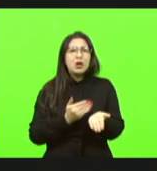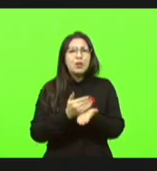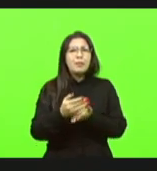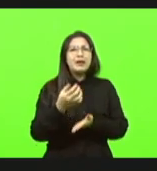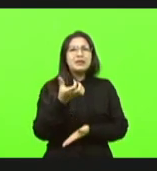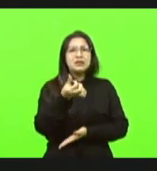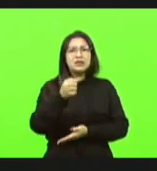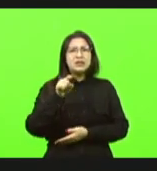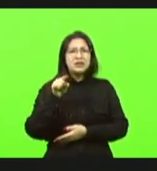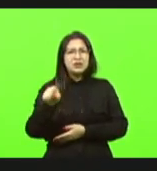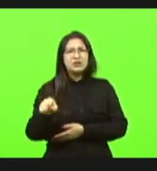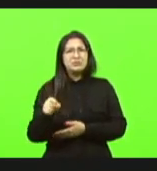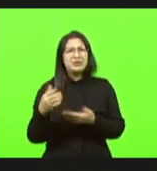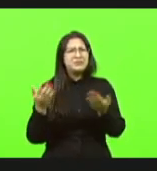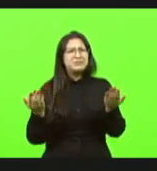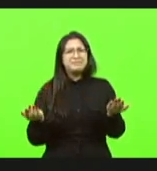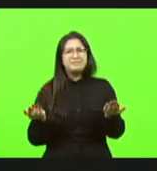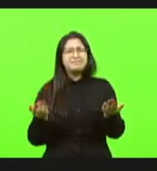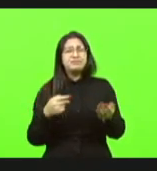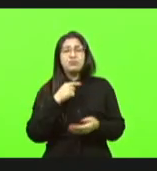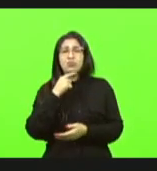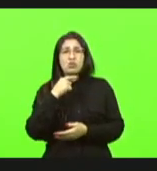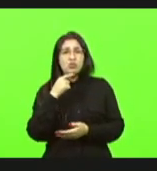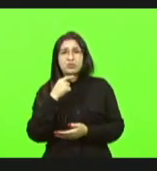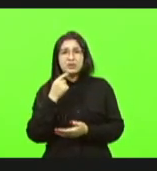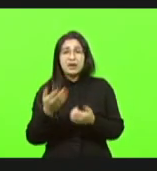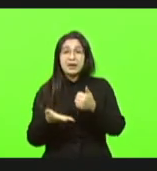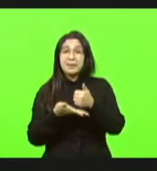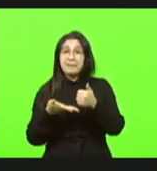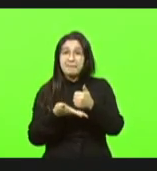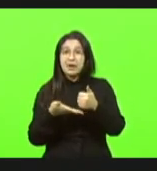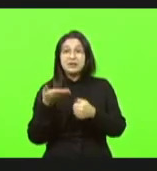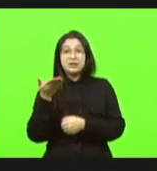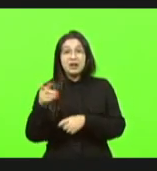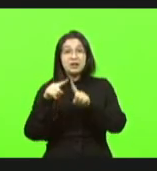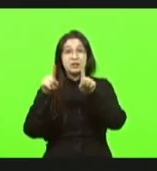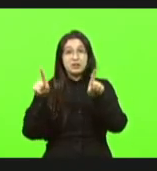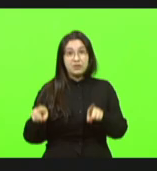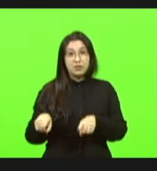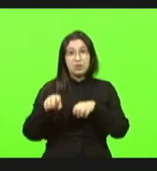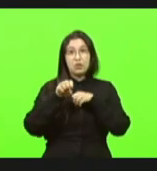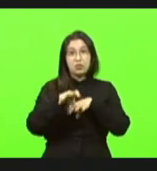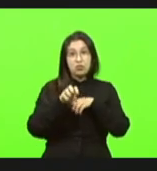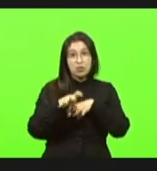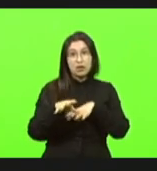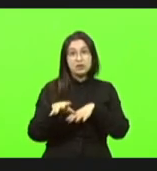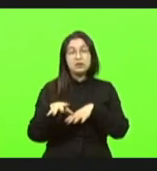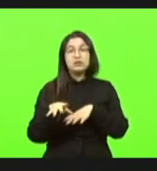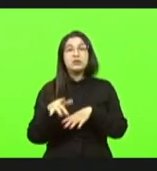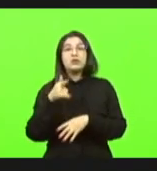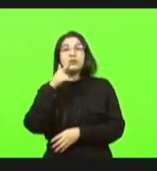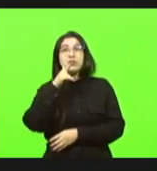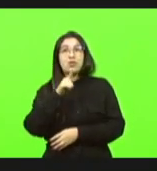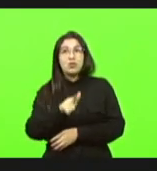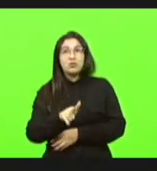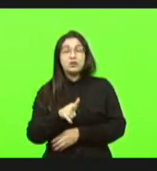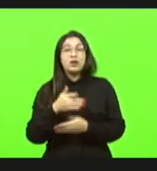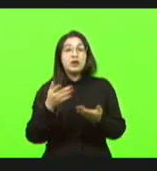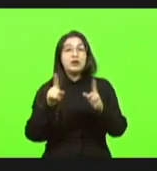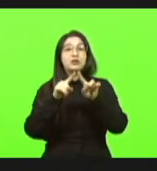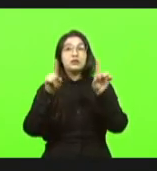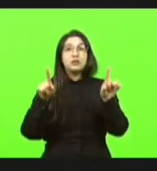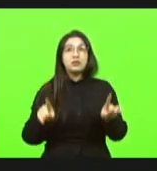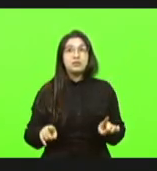isso não né a gente não conseguiu atingir esse teto para aqueles servidores da educação que atingiram e os servidores